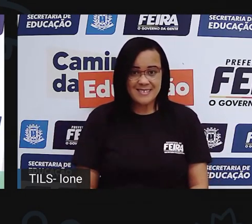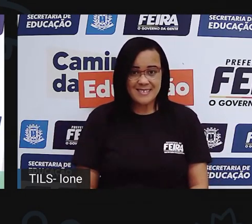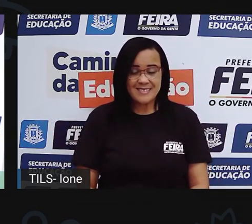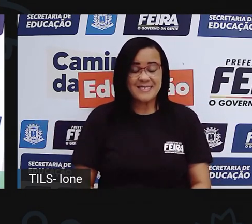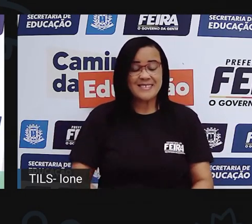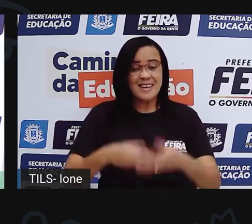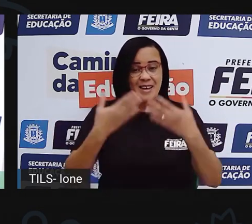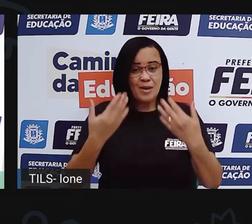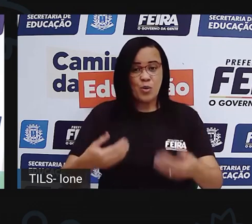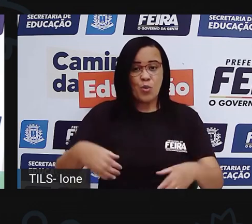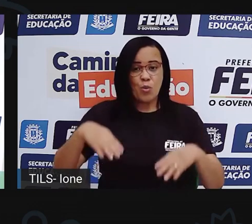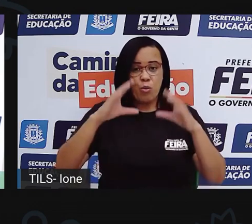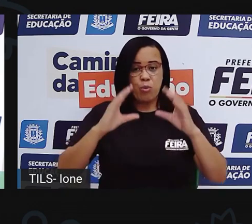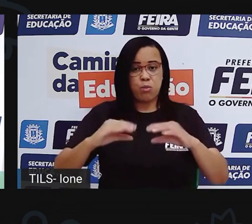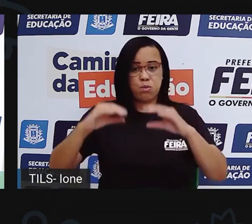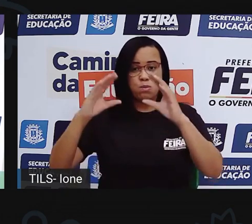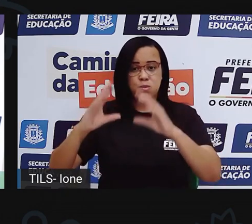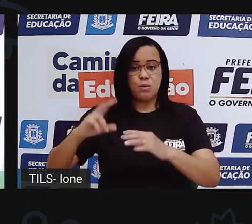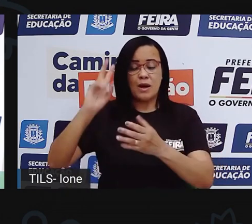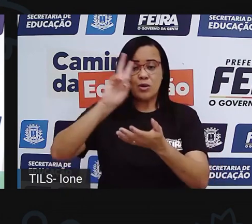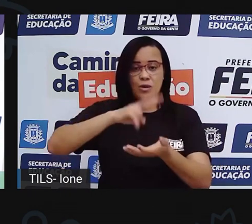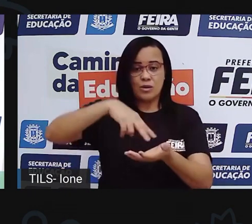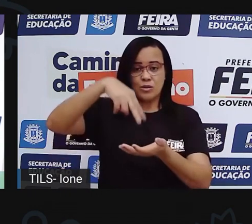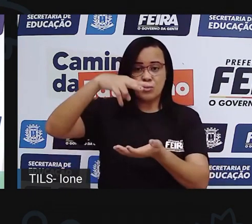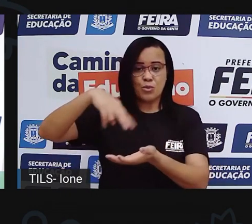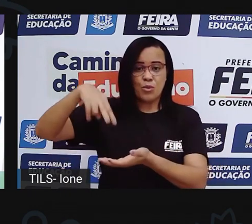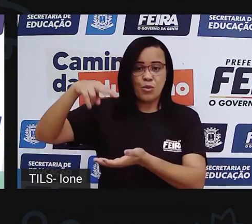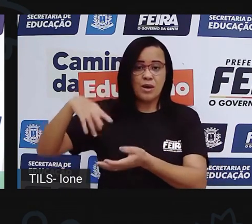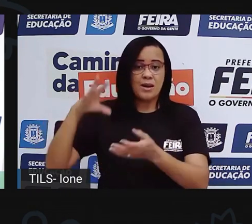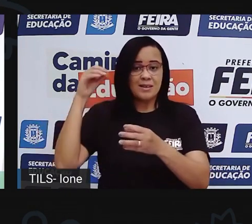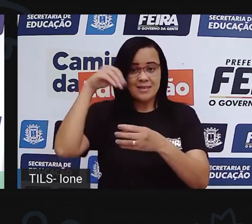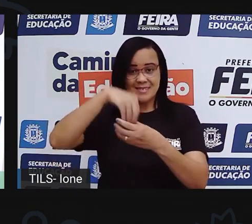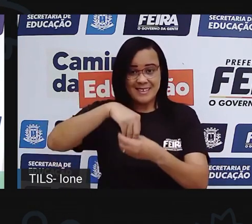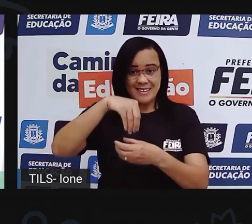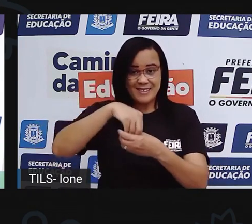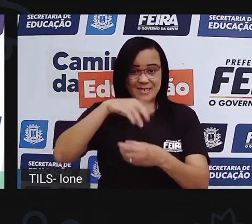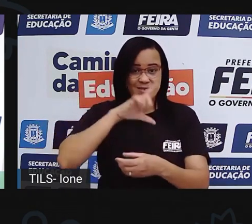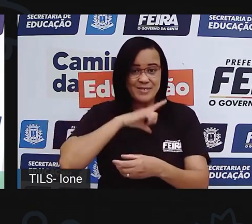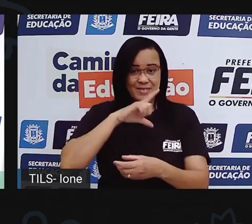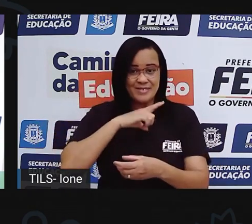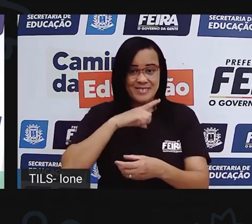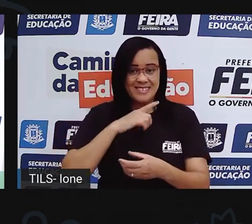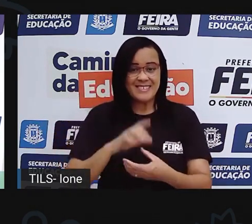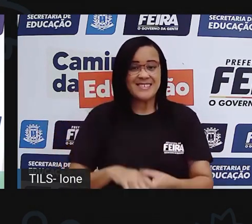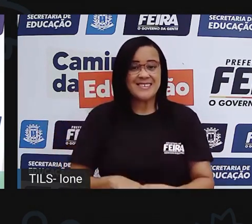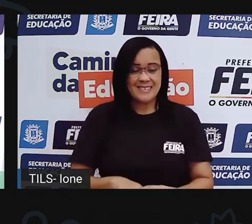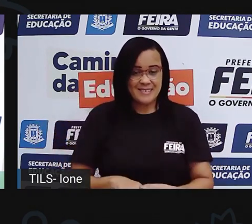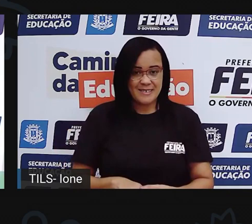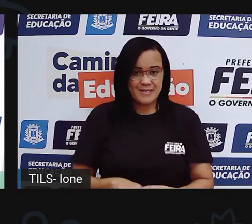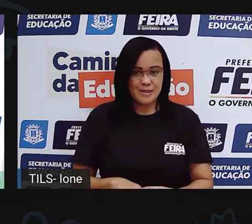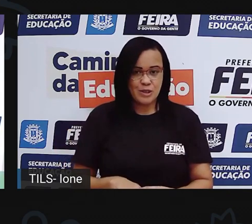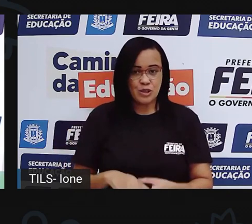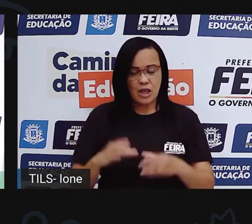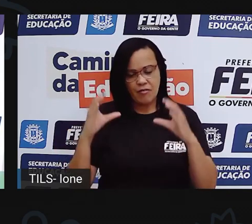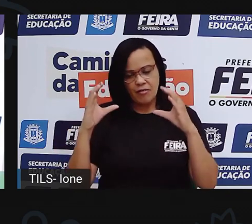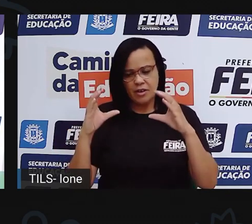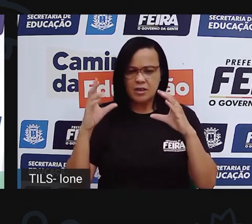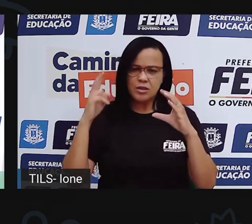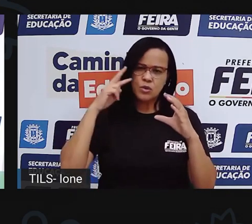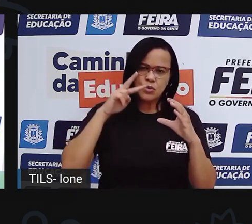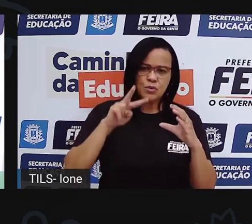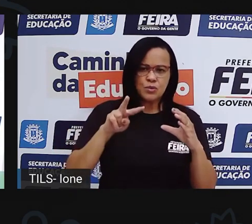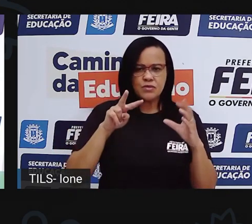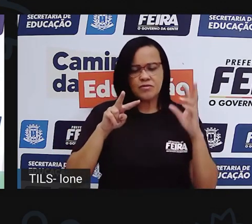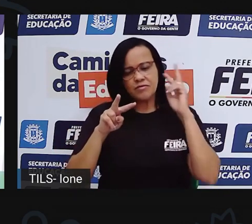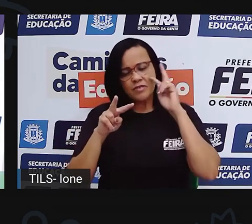flutuando dentro da garrafa. E aí, quando você estiver nervoso, você pode, ó, nervosa, né? Você pode ficar aqui, ó, admirando, né?